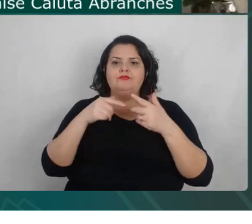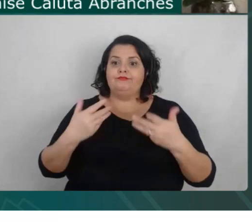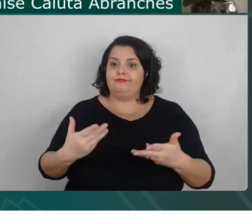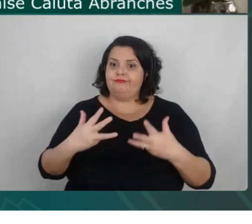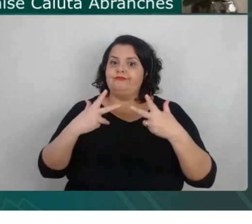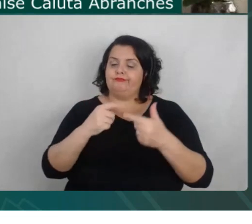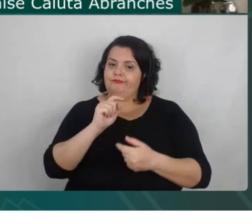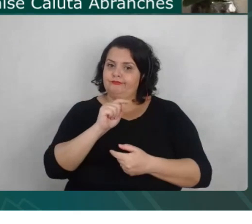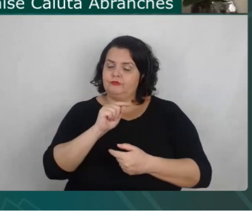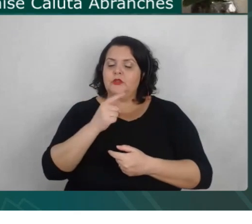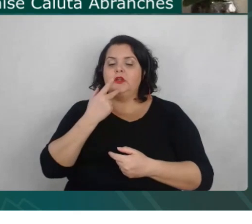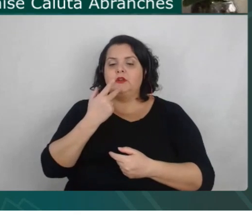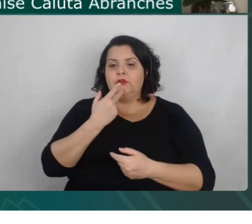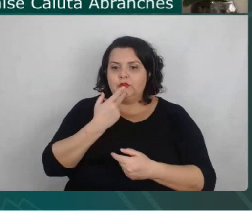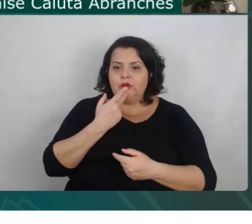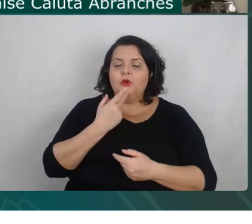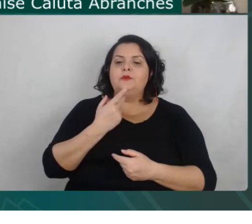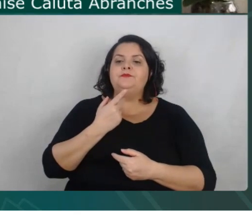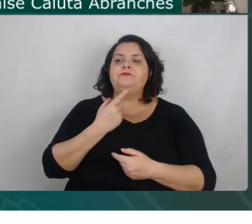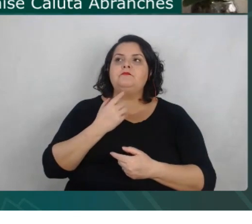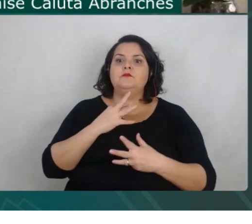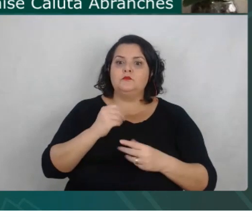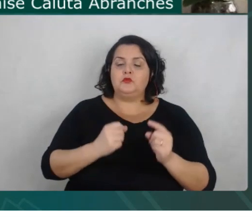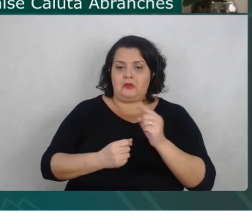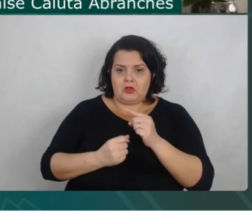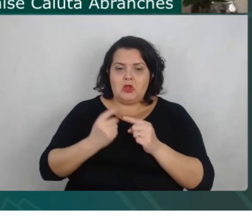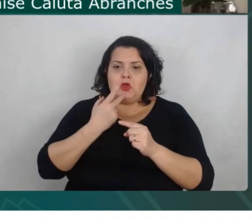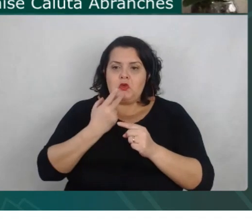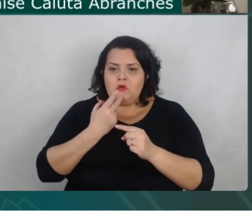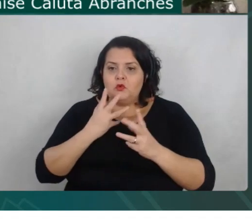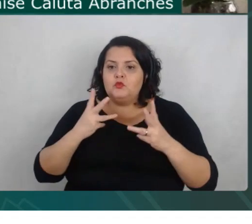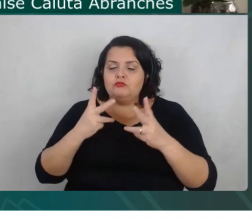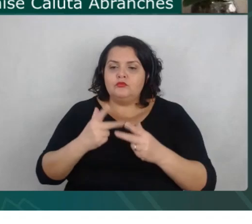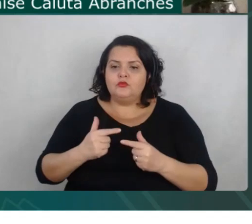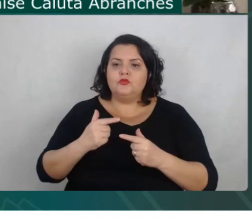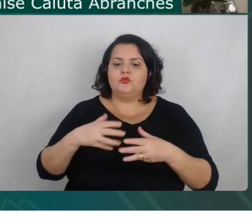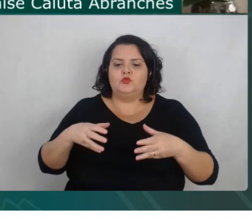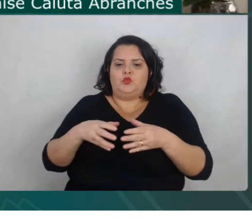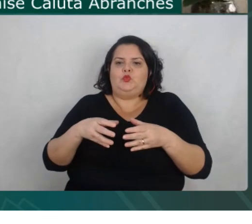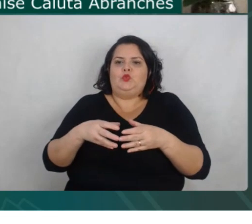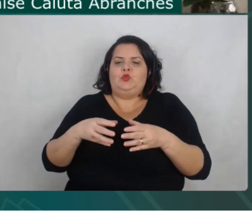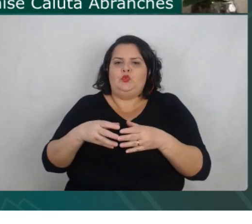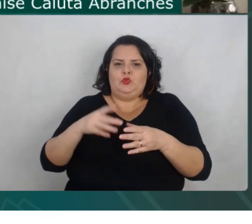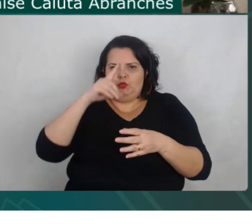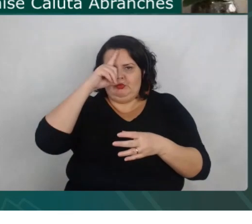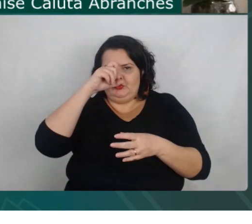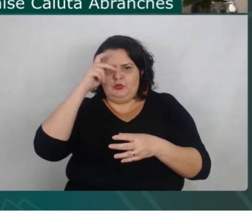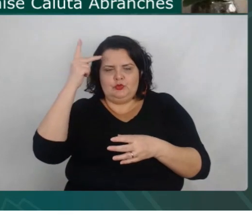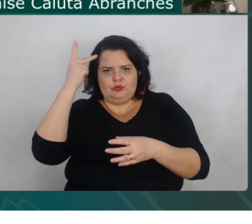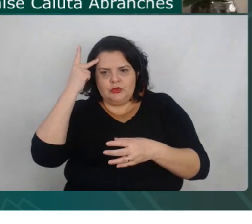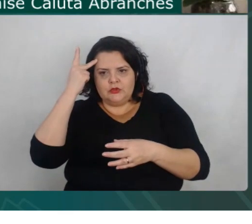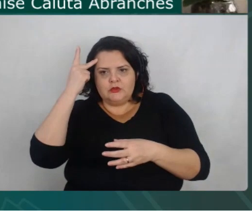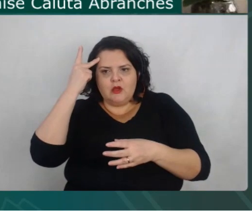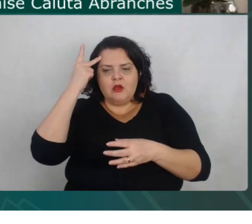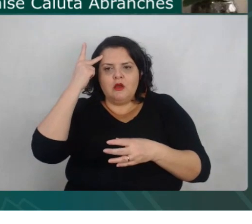aí foi absolutamente adotado por nós, toda a sua equipe da CCIH, do Hospital São Paulo. Eu sou muitíssimo